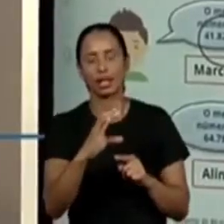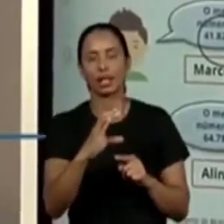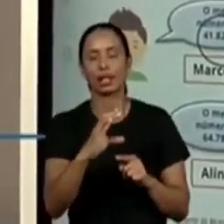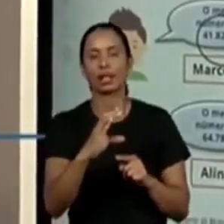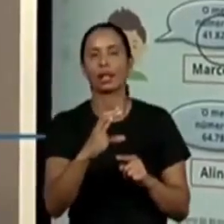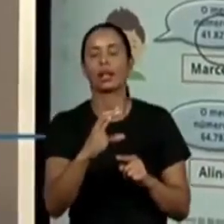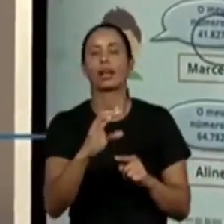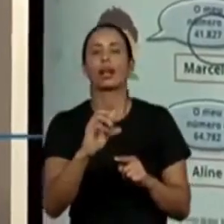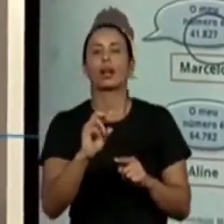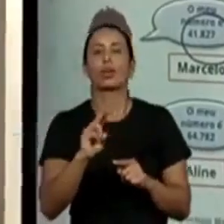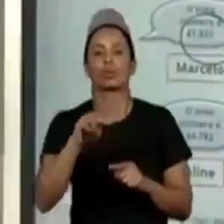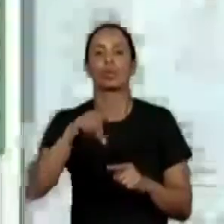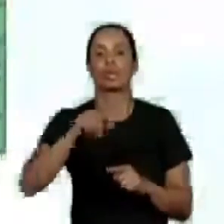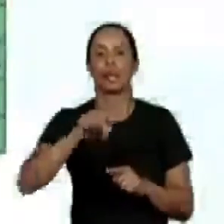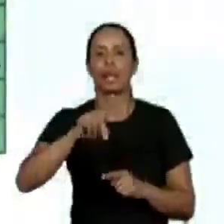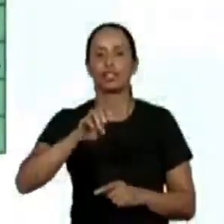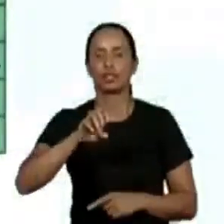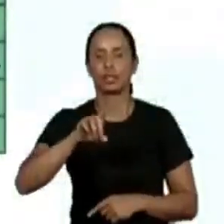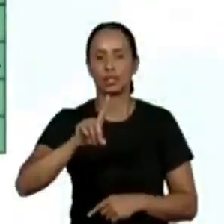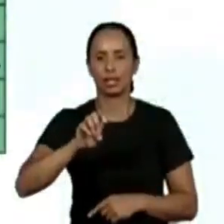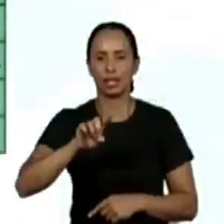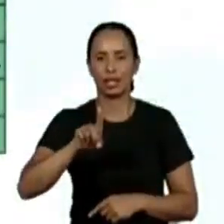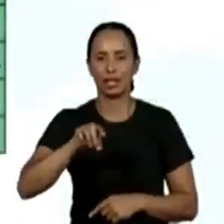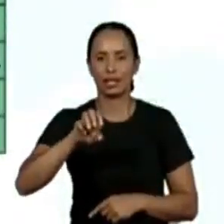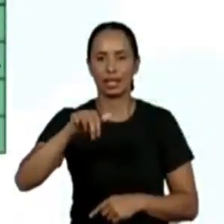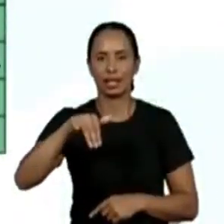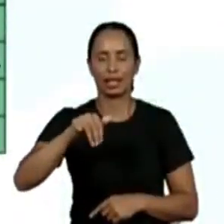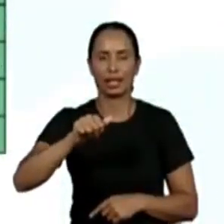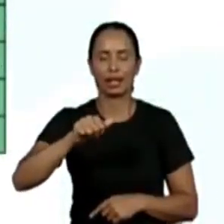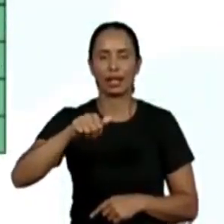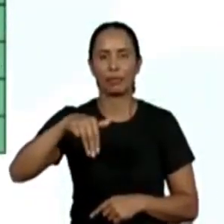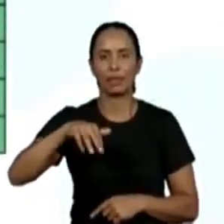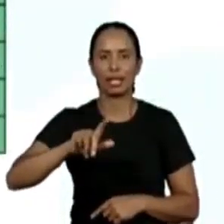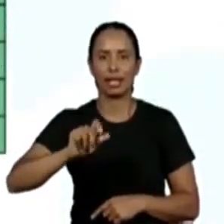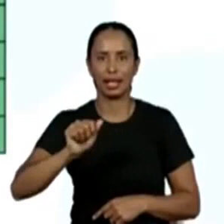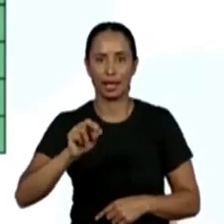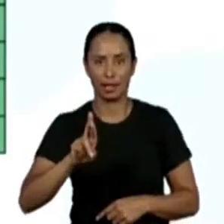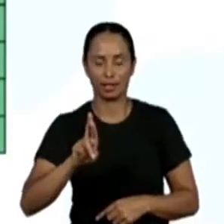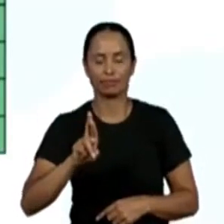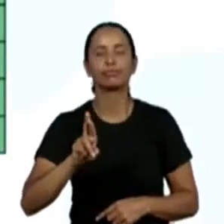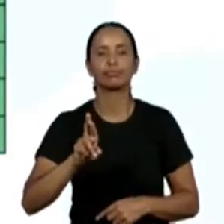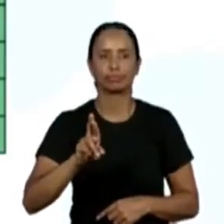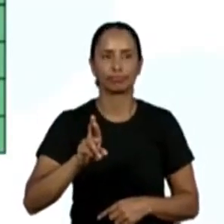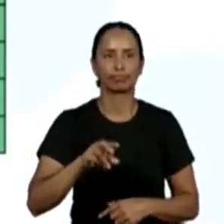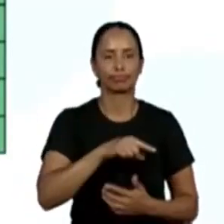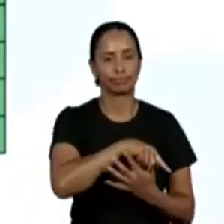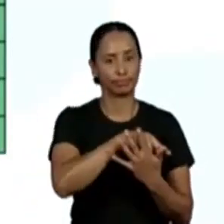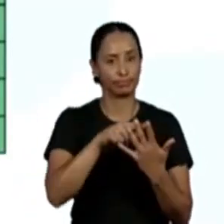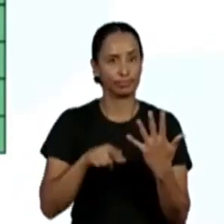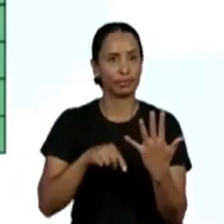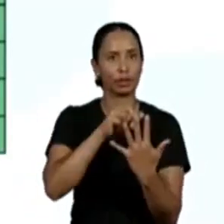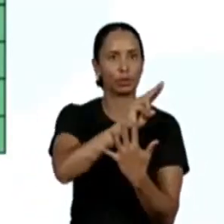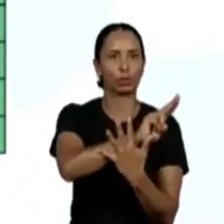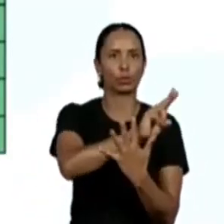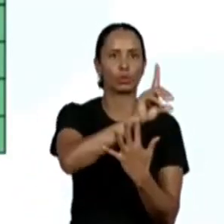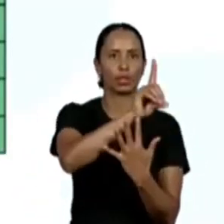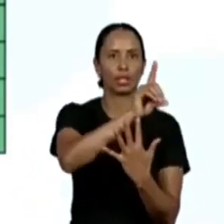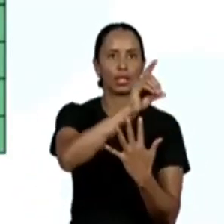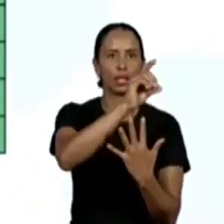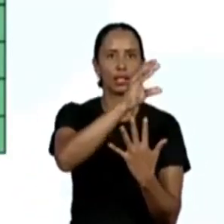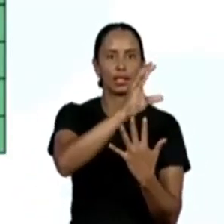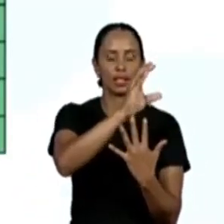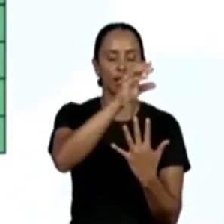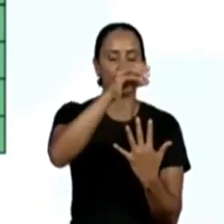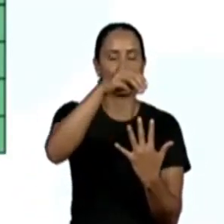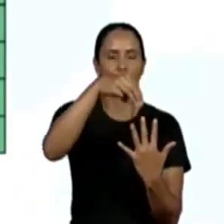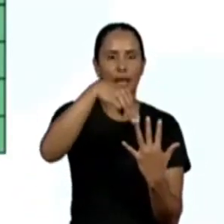tentar escrever isso um pouquinho mais bonitinho? Deixa eu só apagar aqui, pode pôr na tela. Então, só escrever um pouquinho mais bonitinho. Tá aí os números,